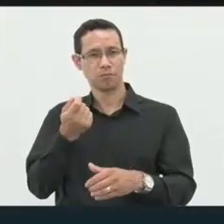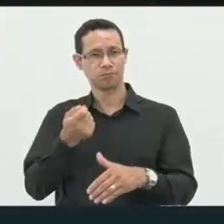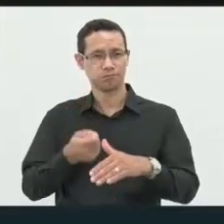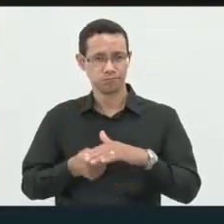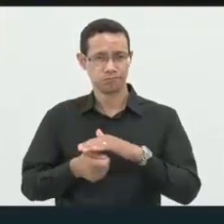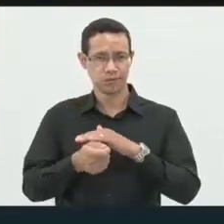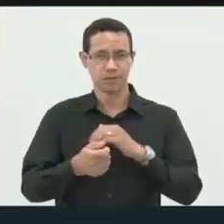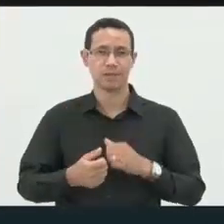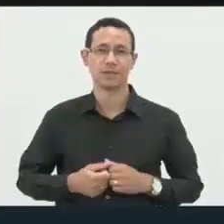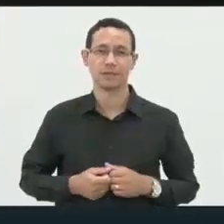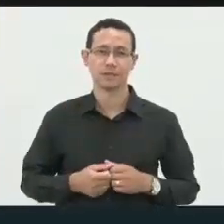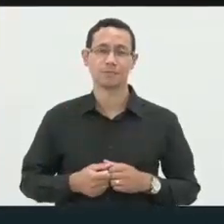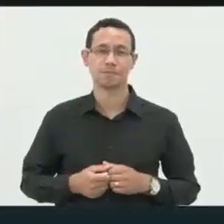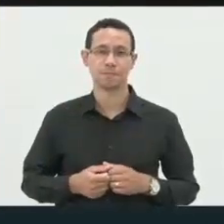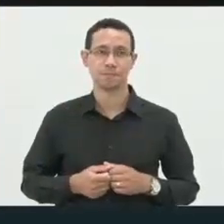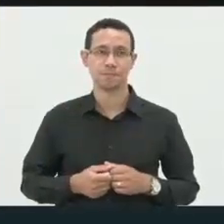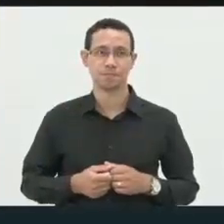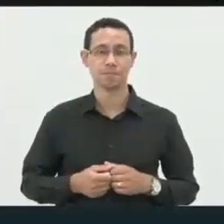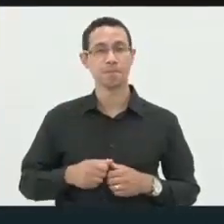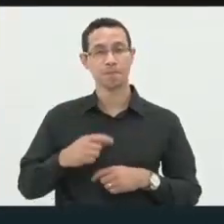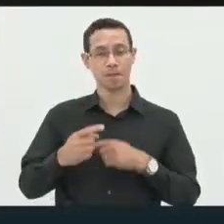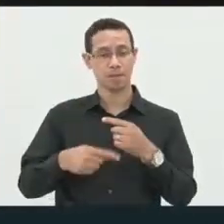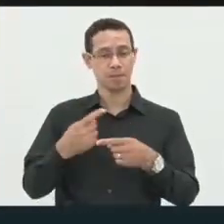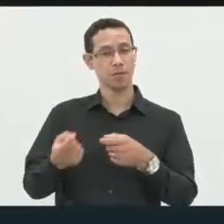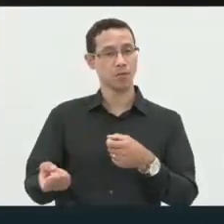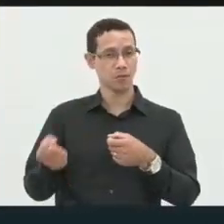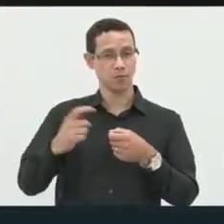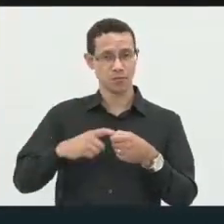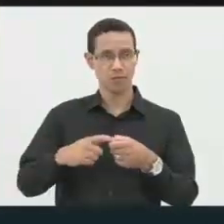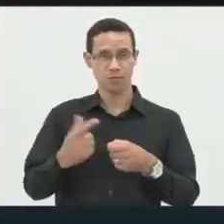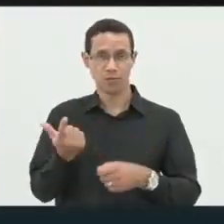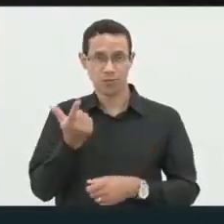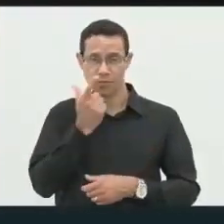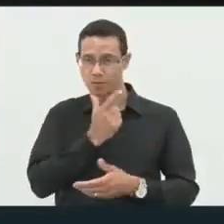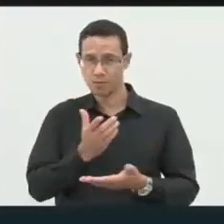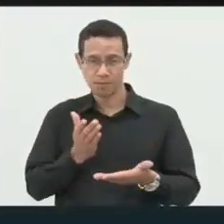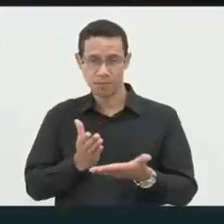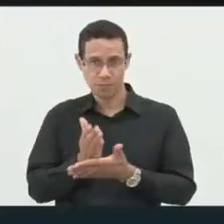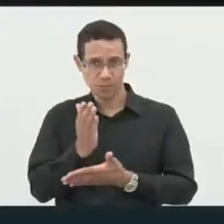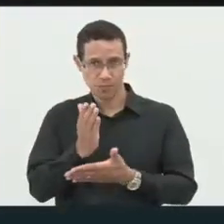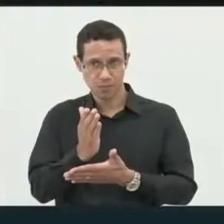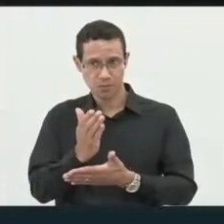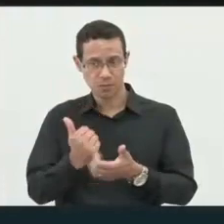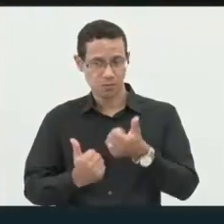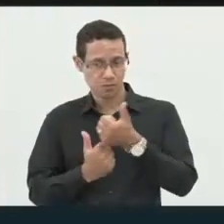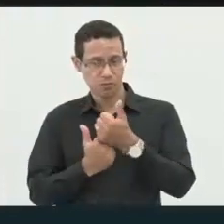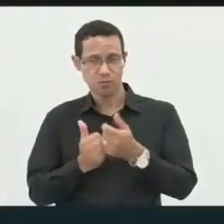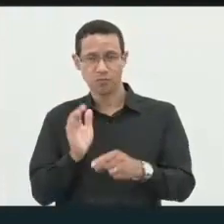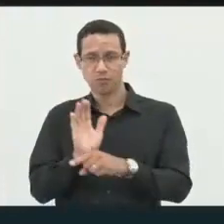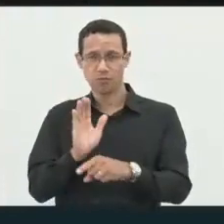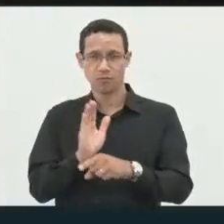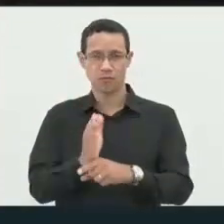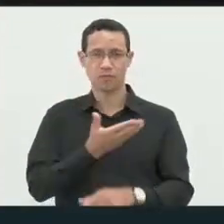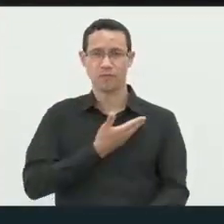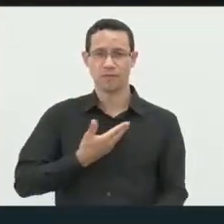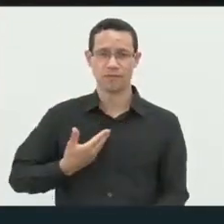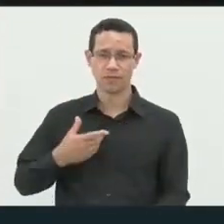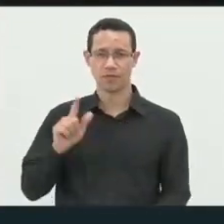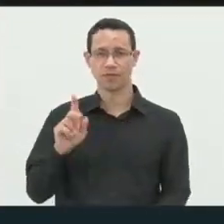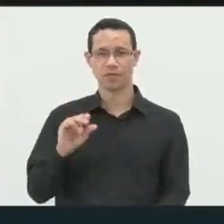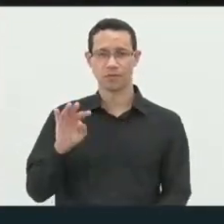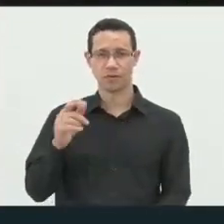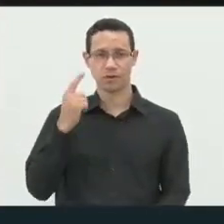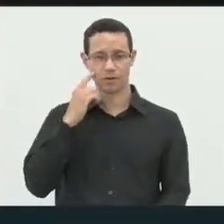após a reeleição com o apoio do governo gute a Presidente do Conselho Municipal de